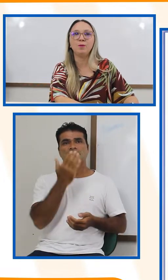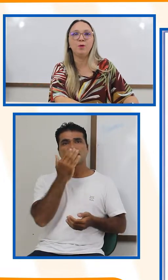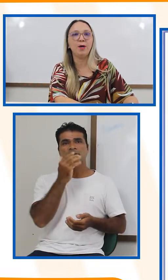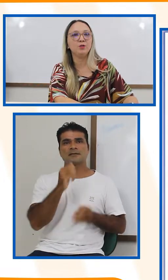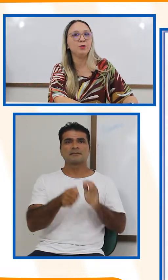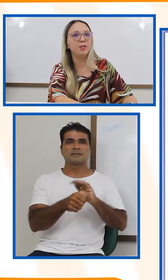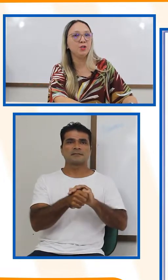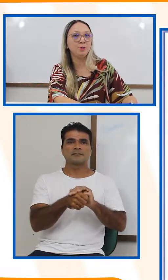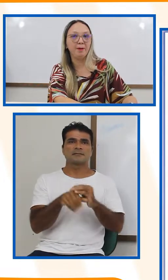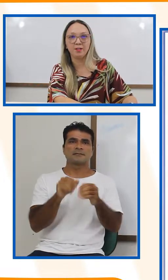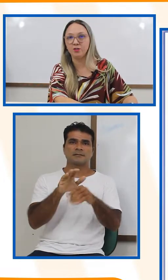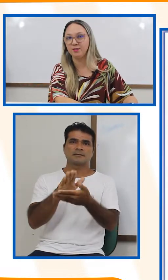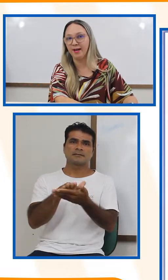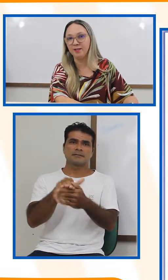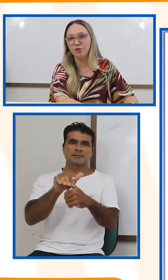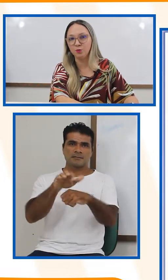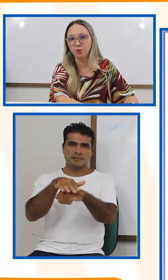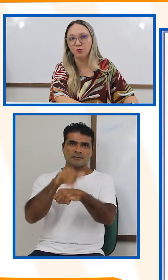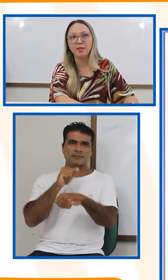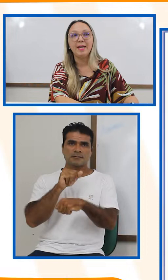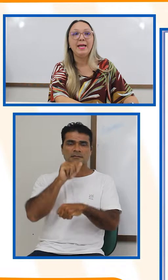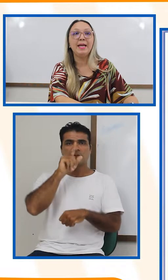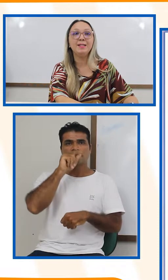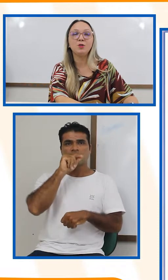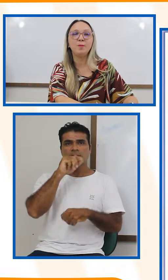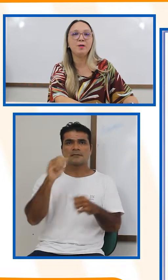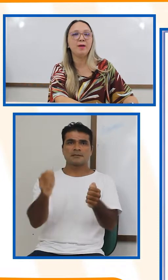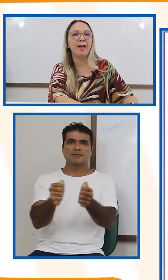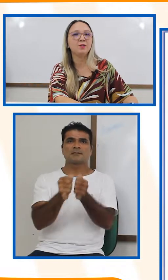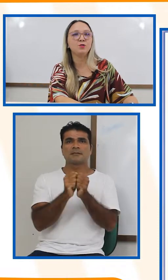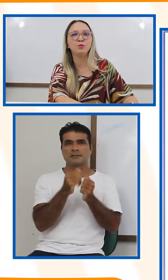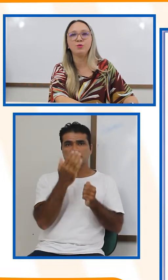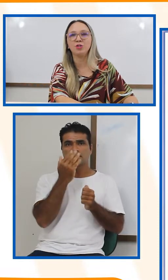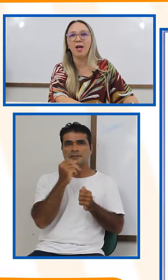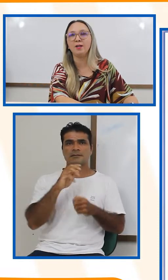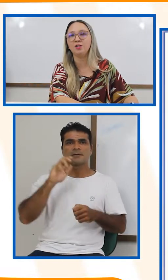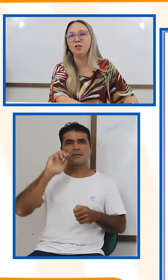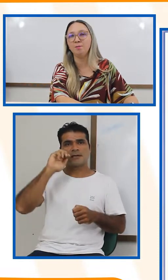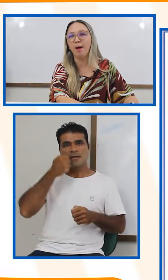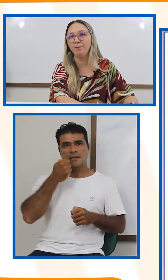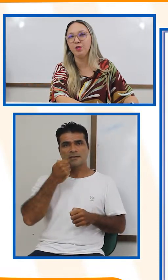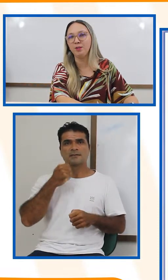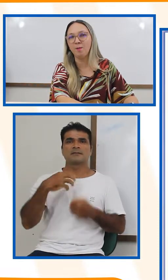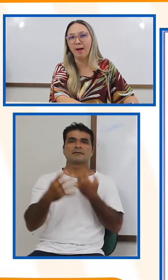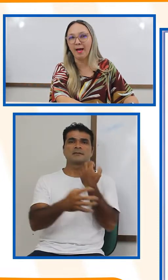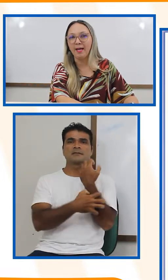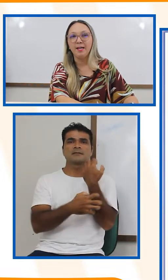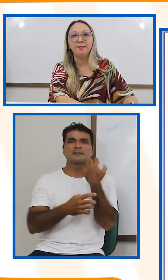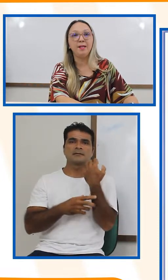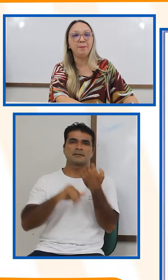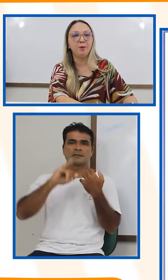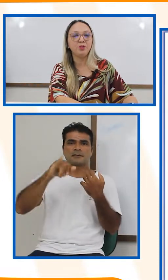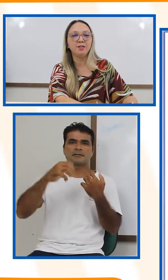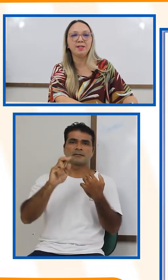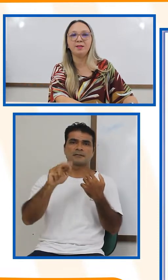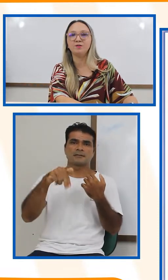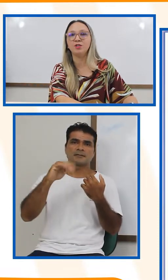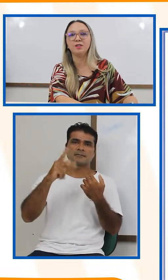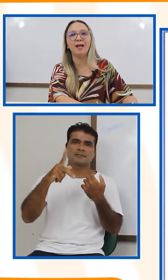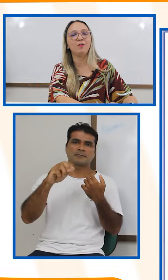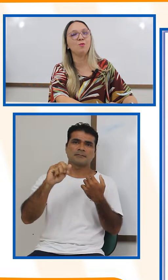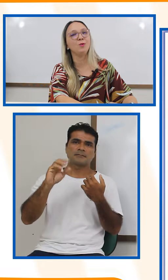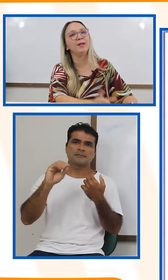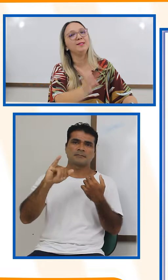jabuti chamou a juriti para jantarem juntos. Eles comeram caju, jaca, jenipapo e jatobá. Depois